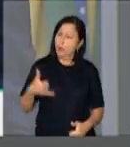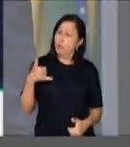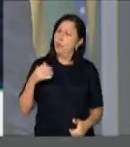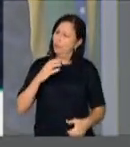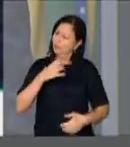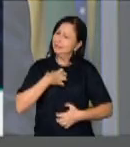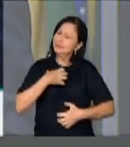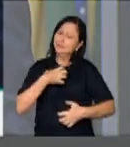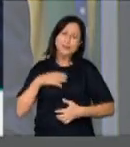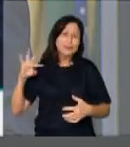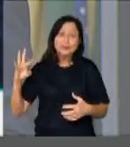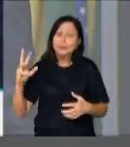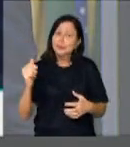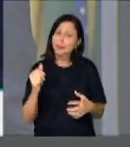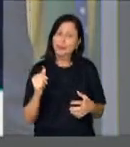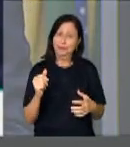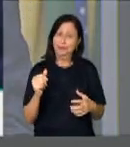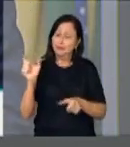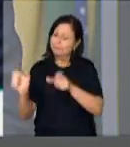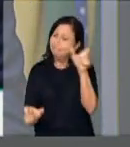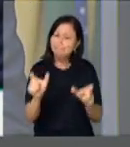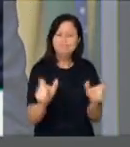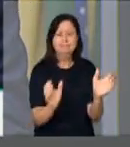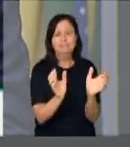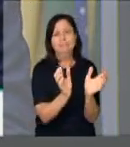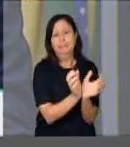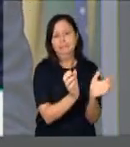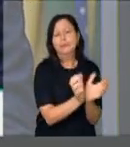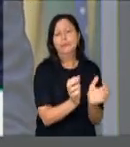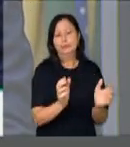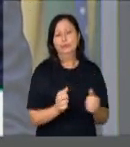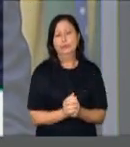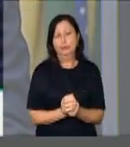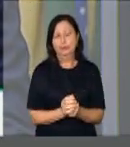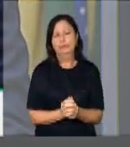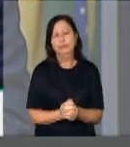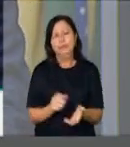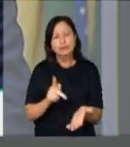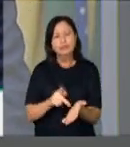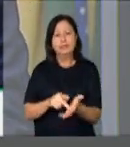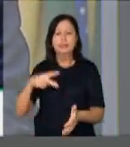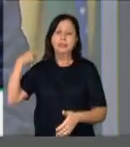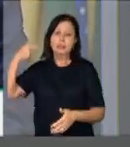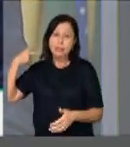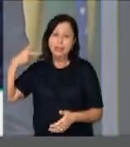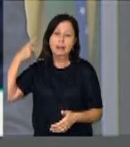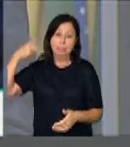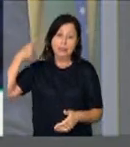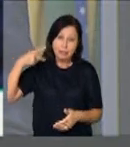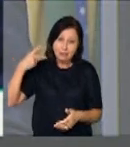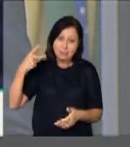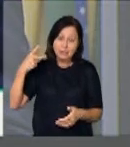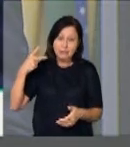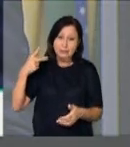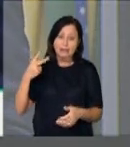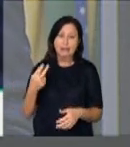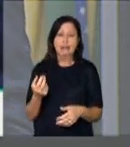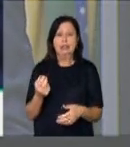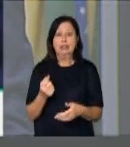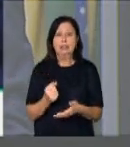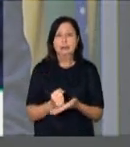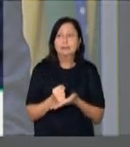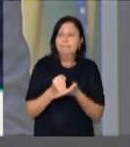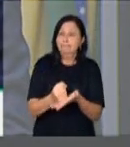que defendem a segurança pública de qualidade para o povo brasileiro porque a segurança pública precisa de normas